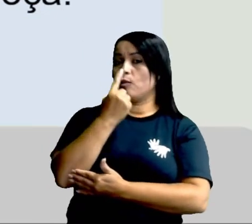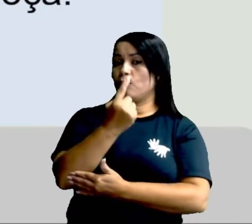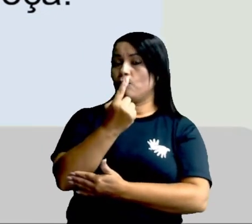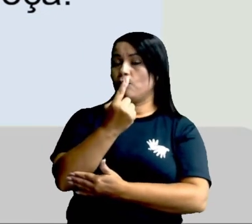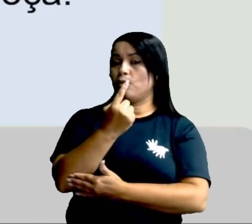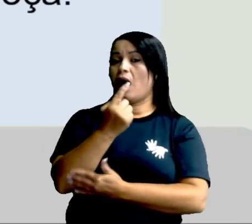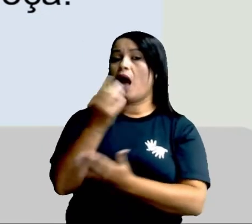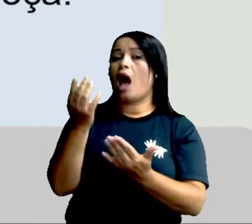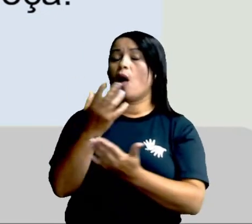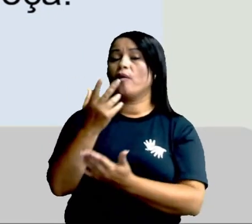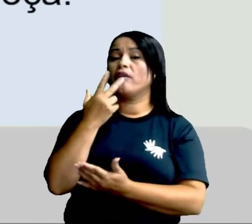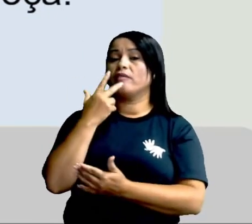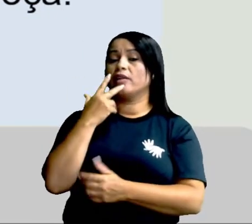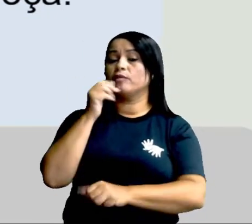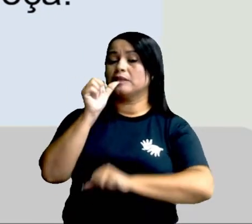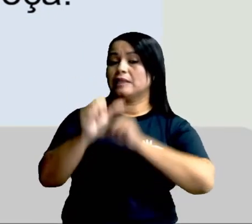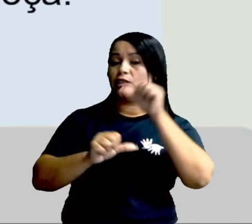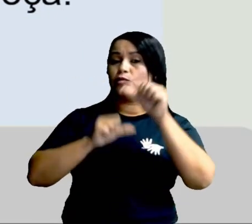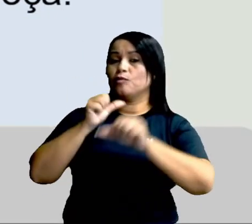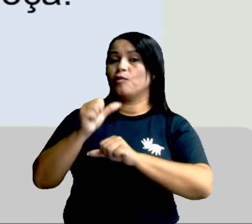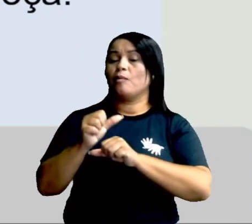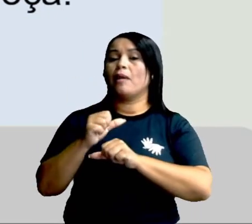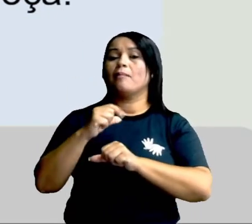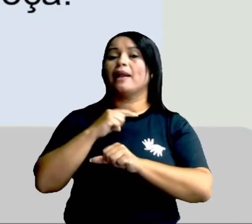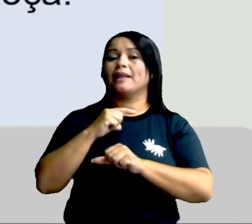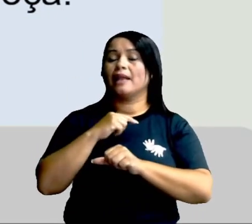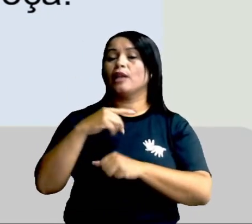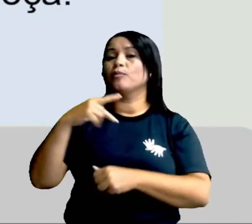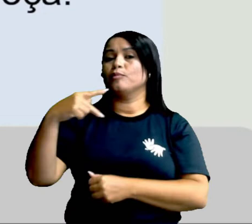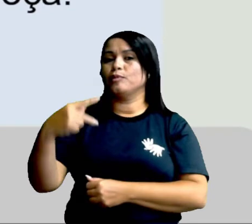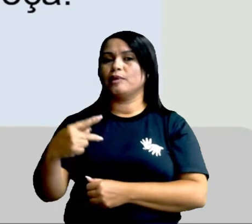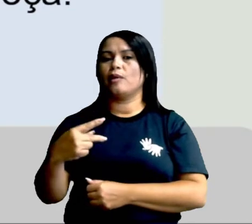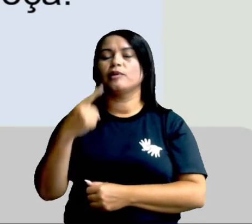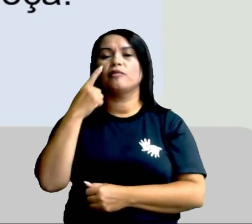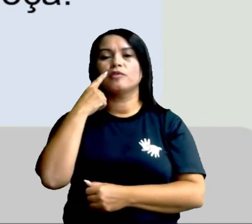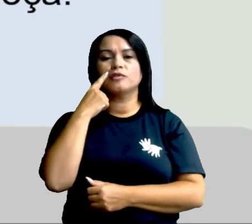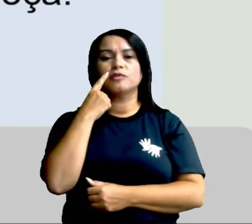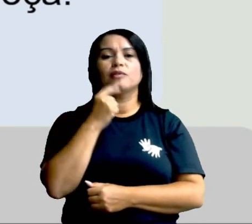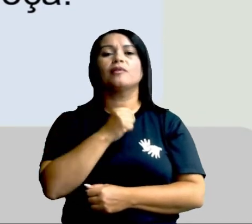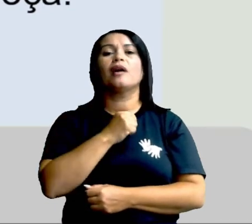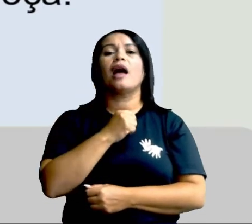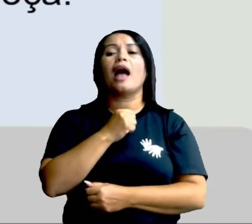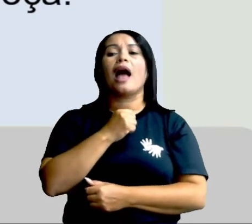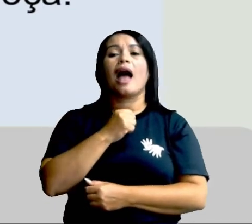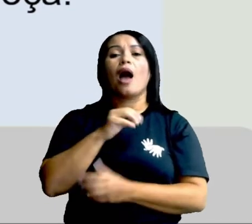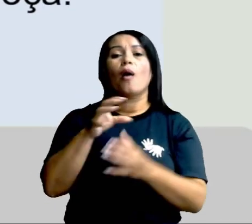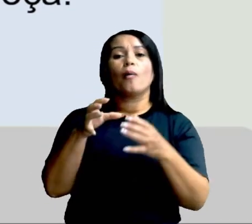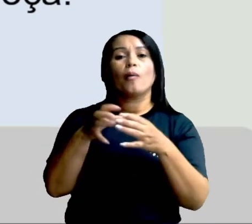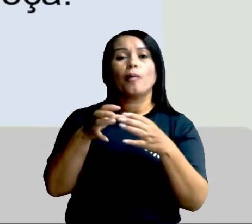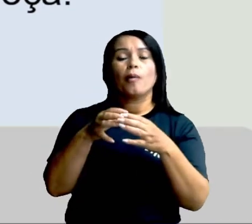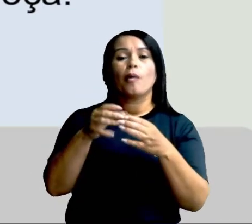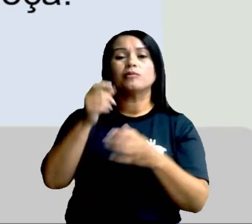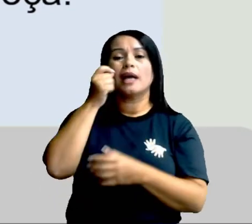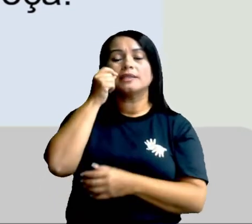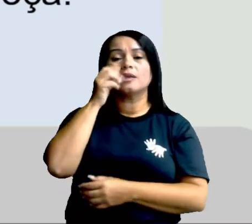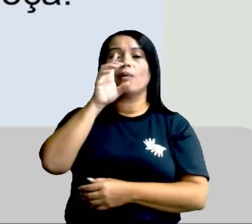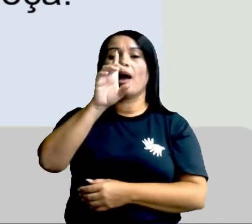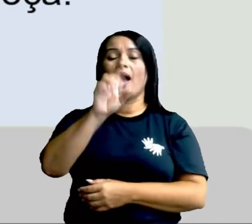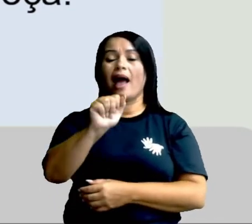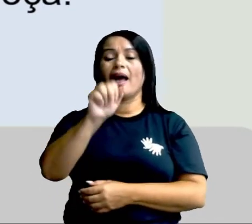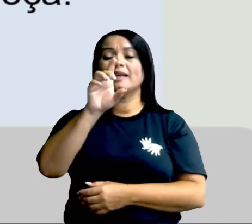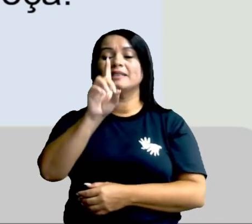ratinho só. Então, eu vou ter que transformar essa palavra, colocar ela também no plural. Então, admiraram, tá certo? Eu vou